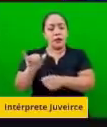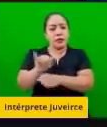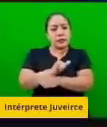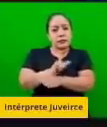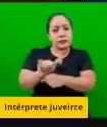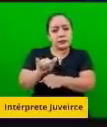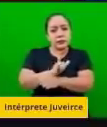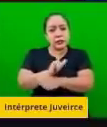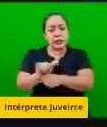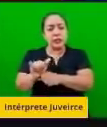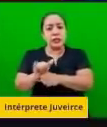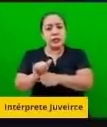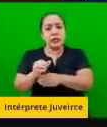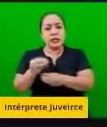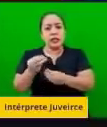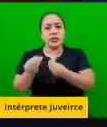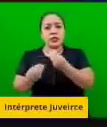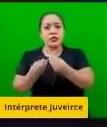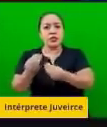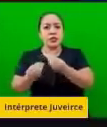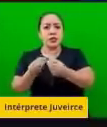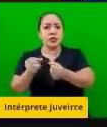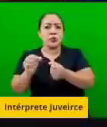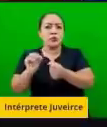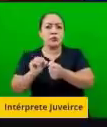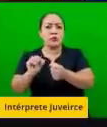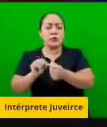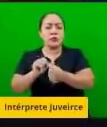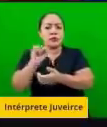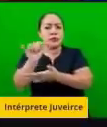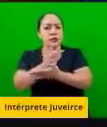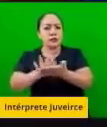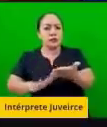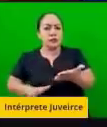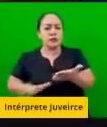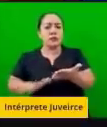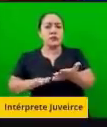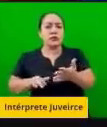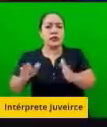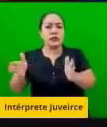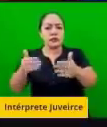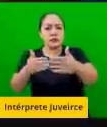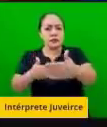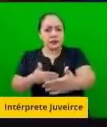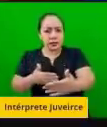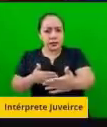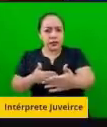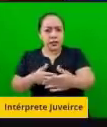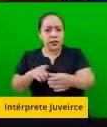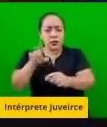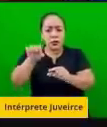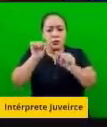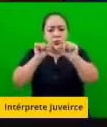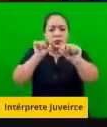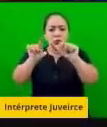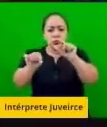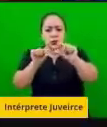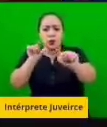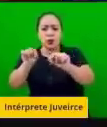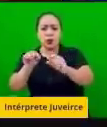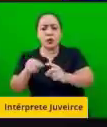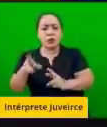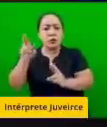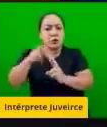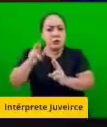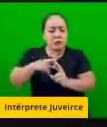nosso trabalho, né, em sala de aula, na elaboração das atividades, quando formos escolher algumas fontes, né, e a relação delas com